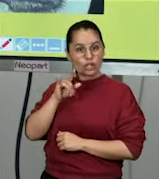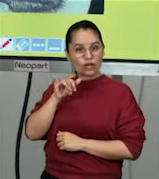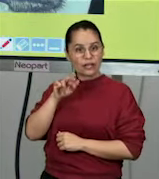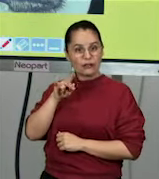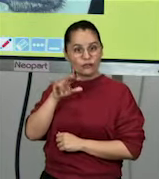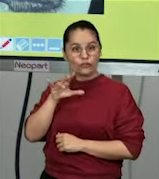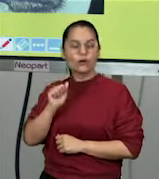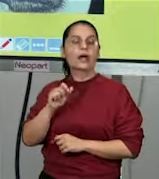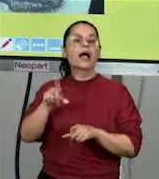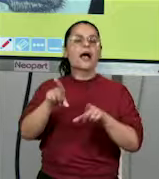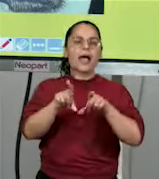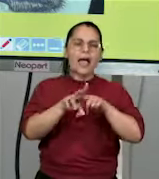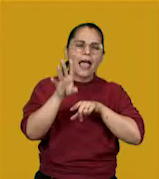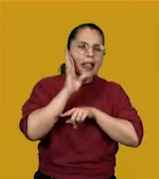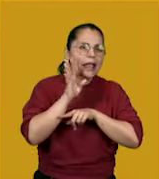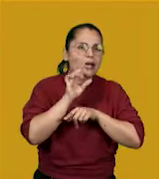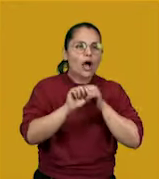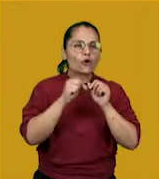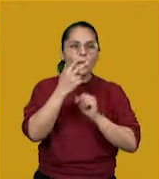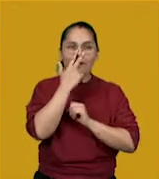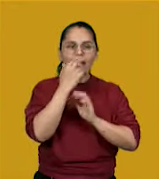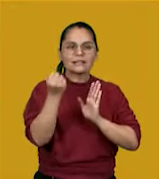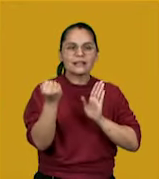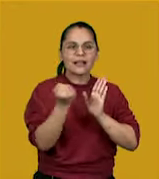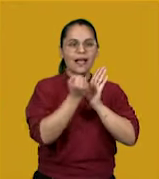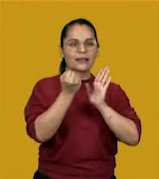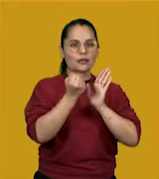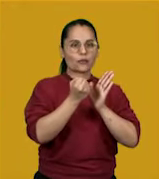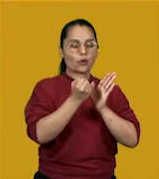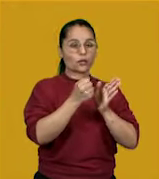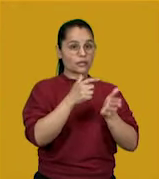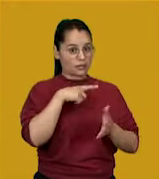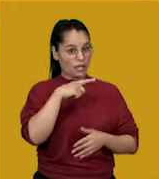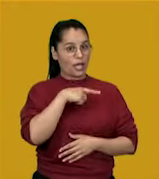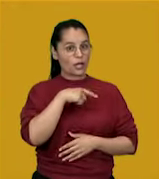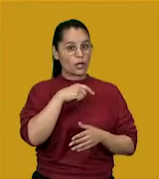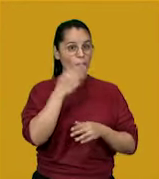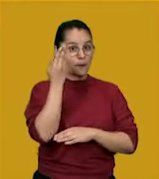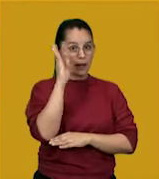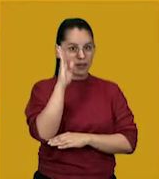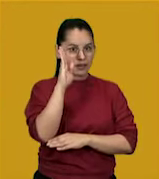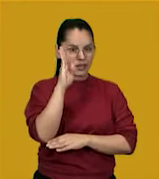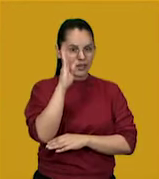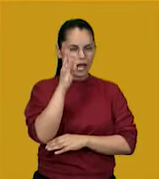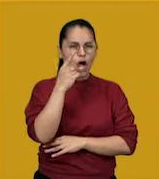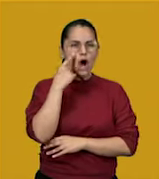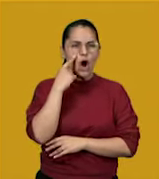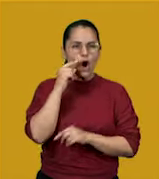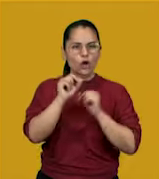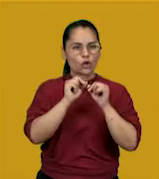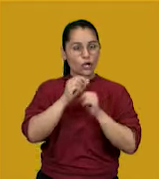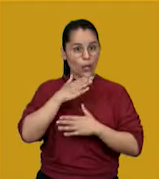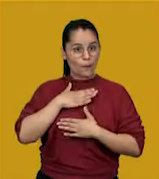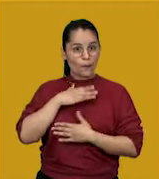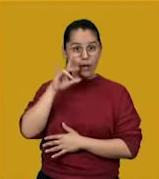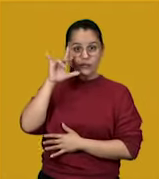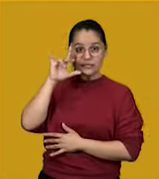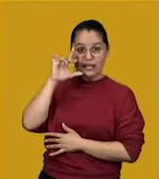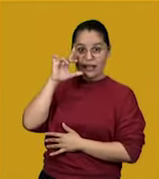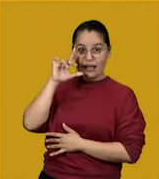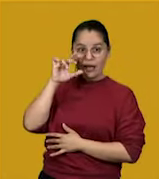muito legal, que é uma prática de carimbo. A gente desenha na madeira. Não deixem de acessar o meu Instagram,